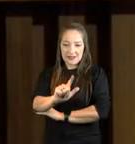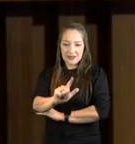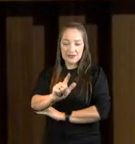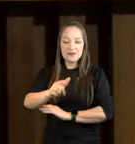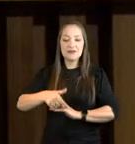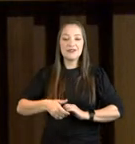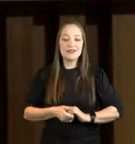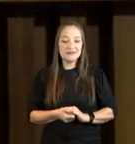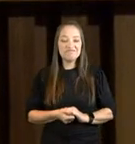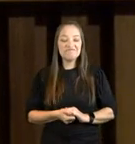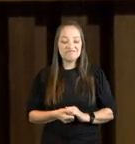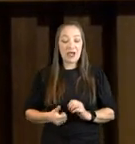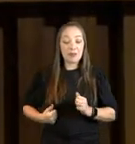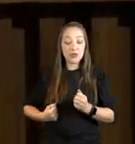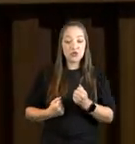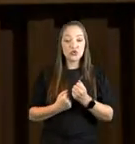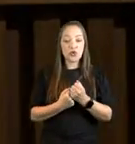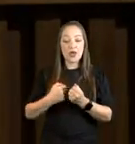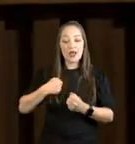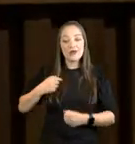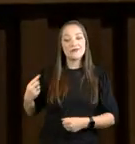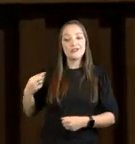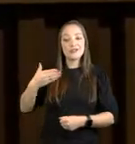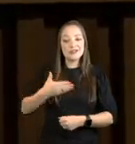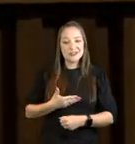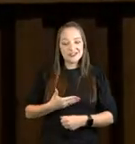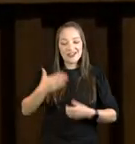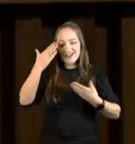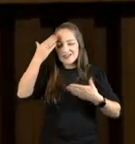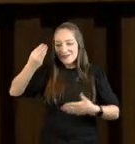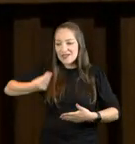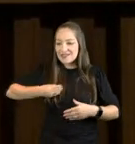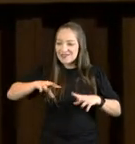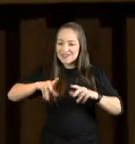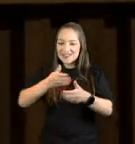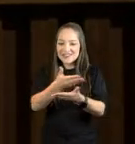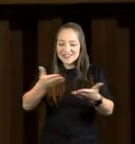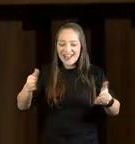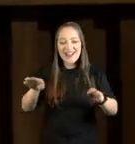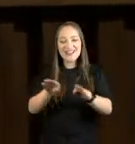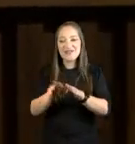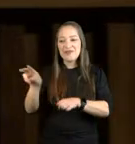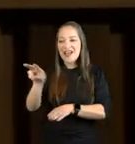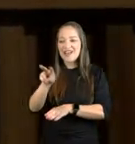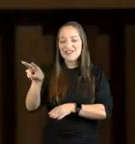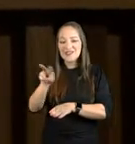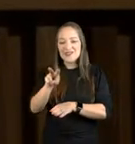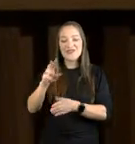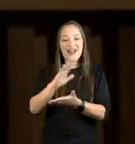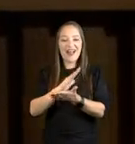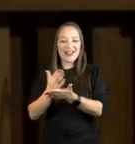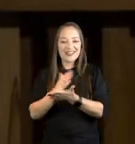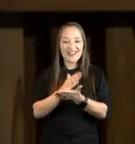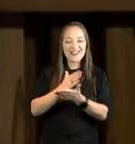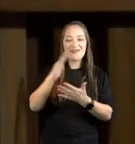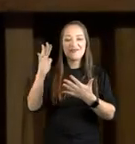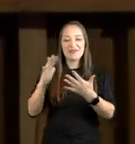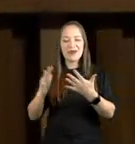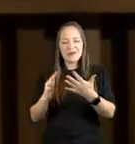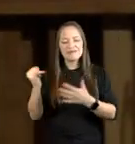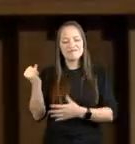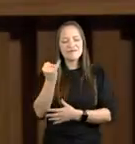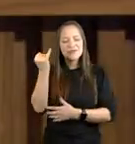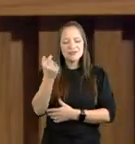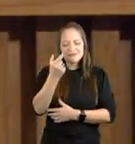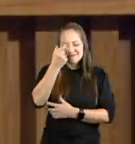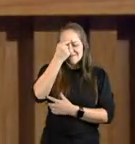todos, obrigado. E também a intérprete de Libras, que eu acho um papel super importante, né? A conscientização